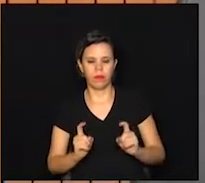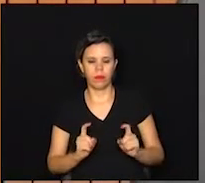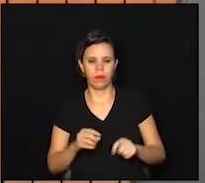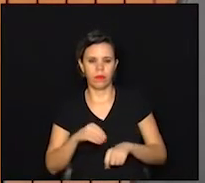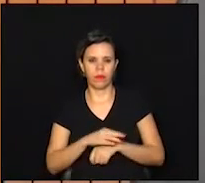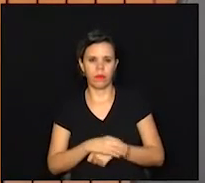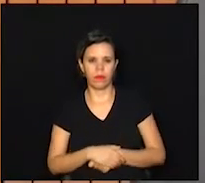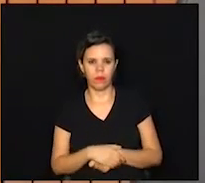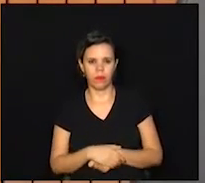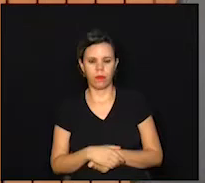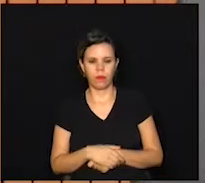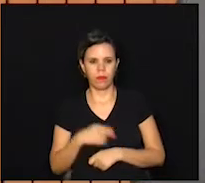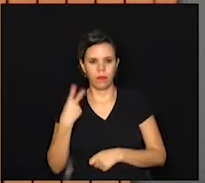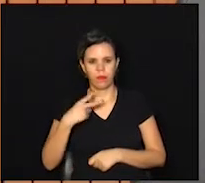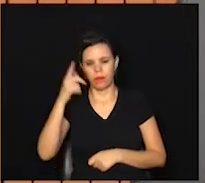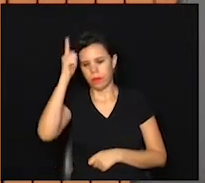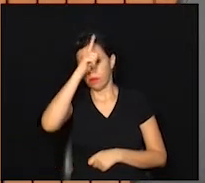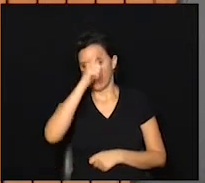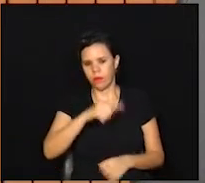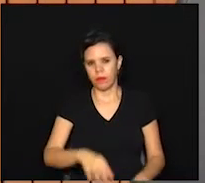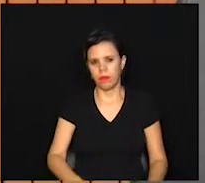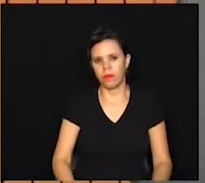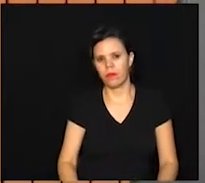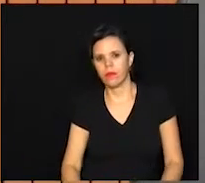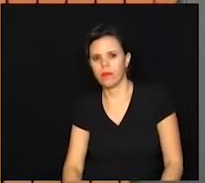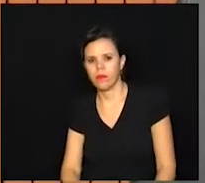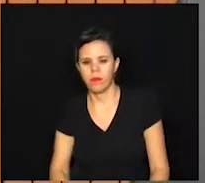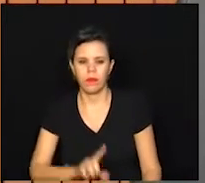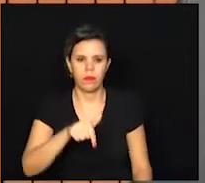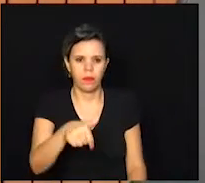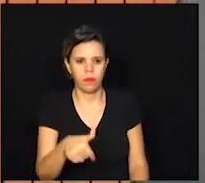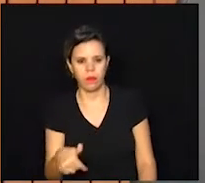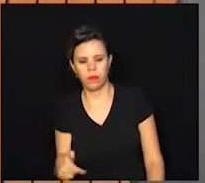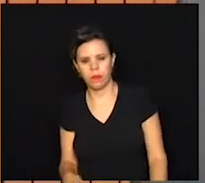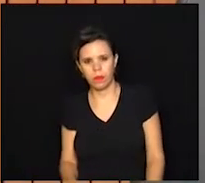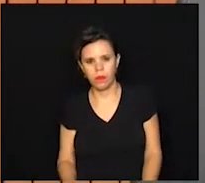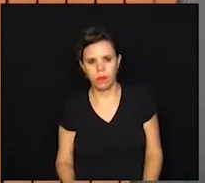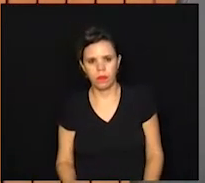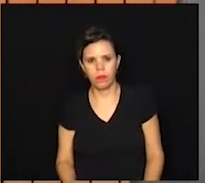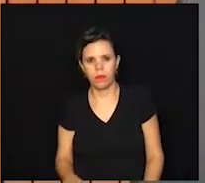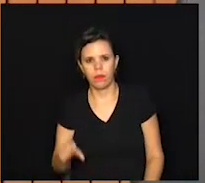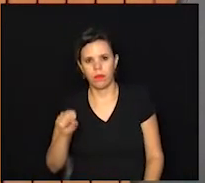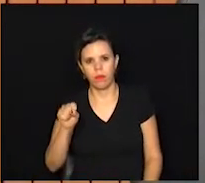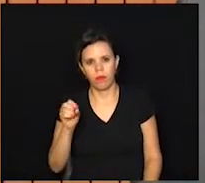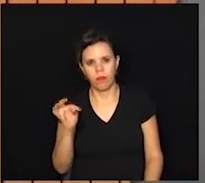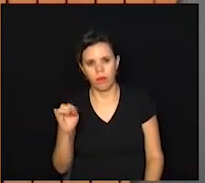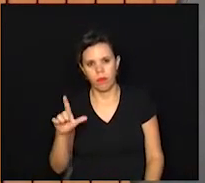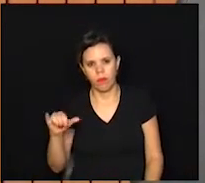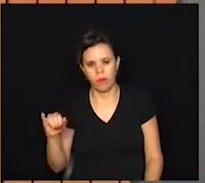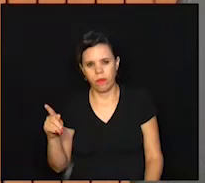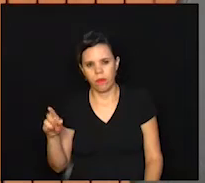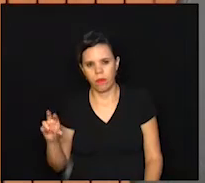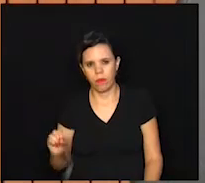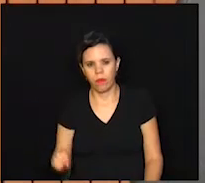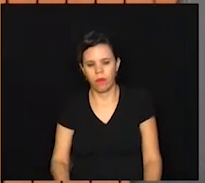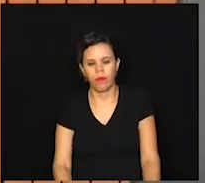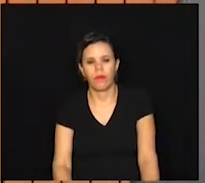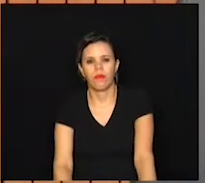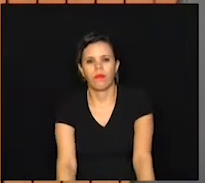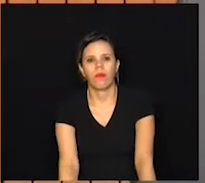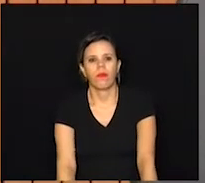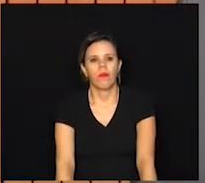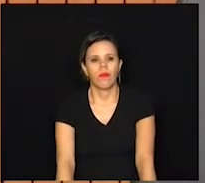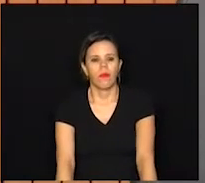o vereador Gustavo Peta, e aí depois eu passo para o Sotile e para o Paulo Mariante.